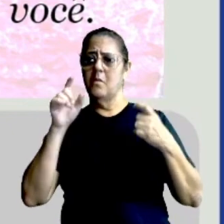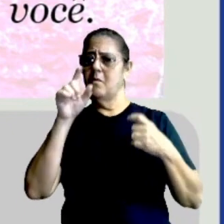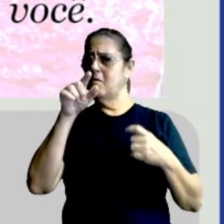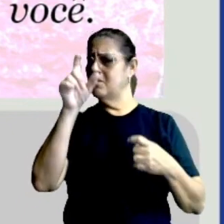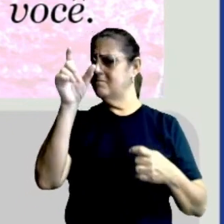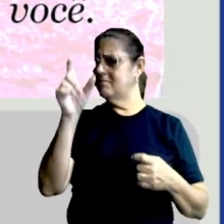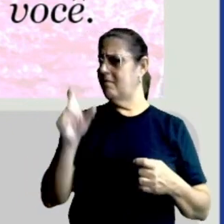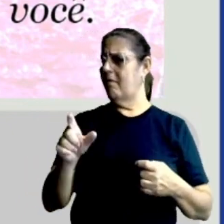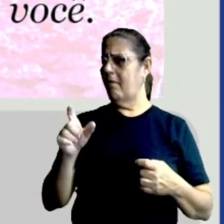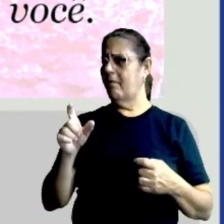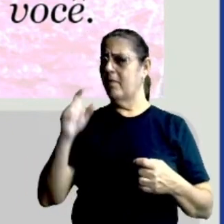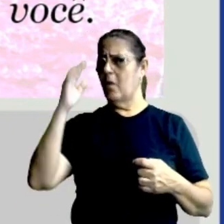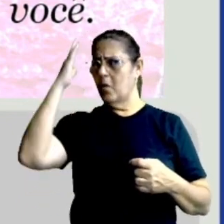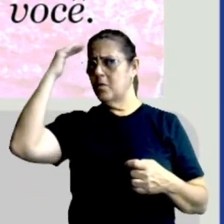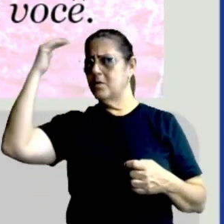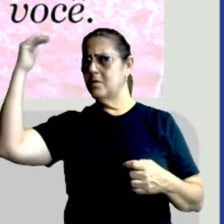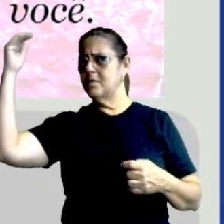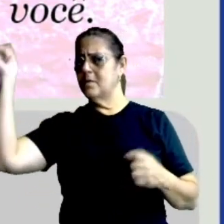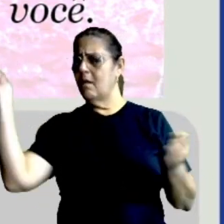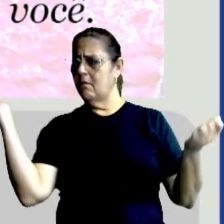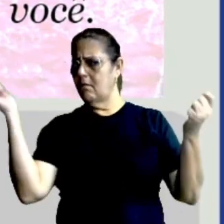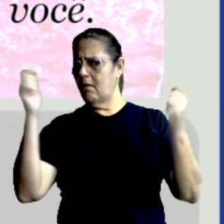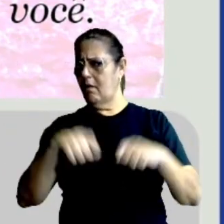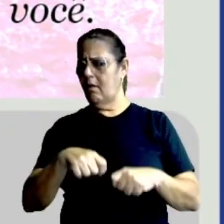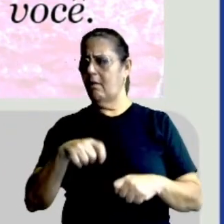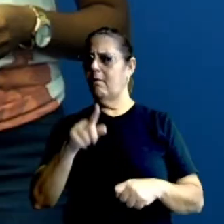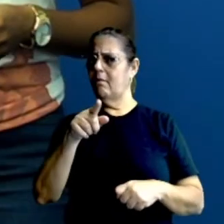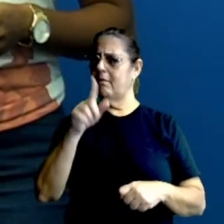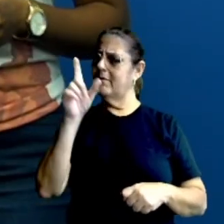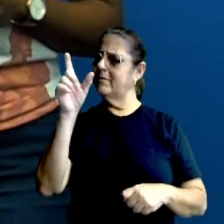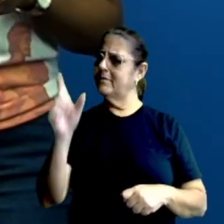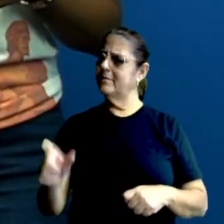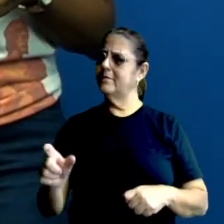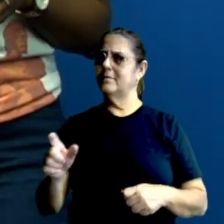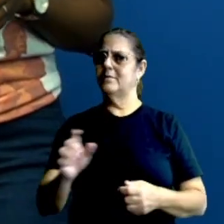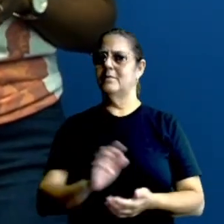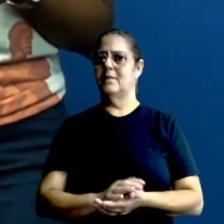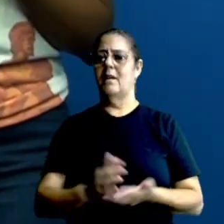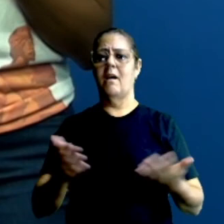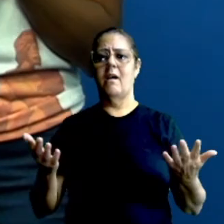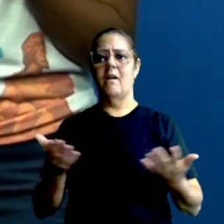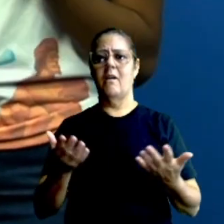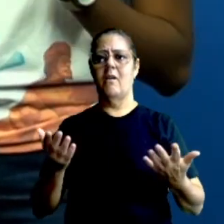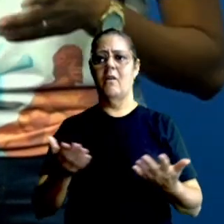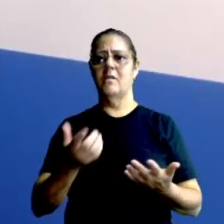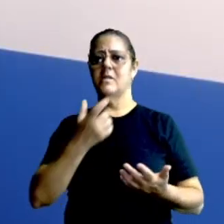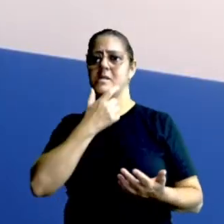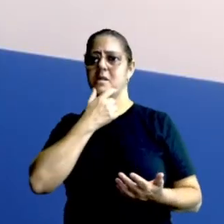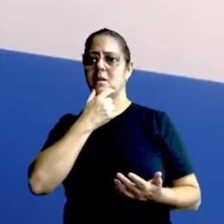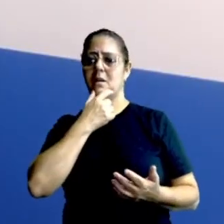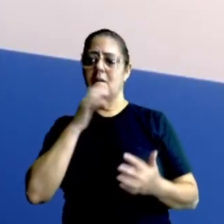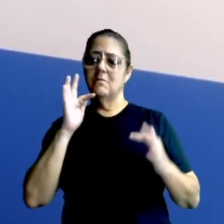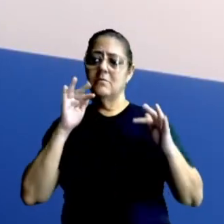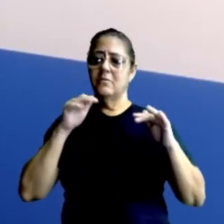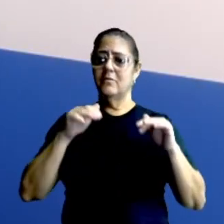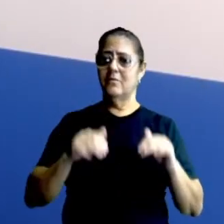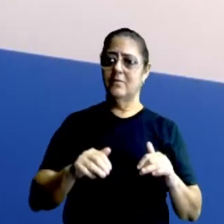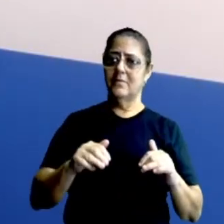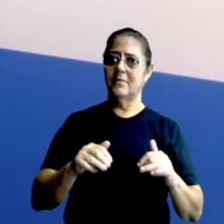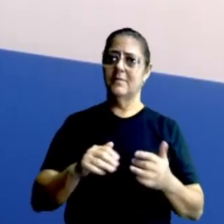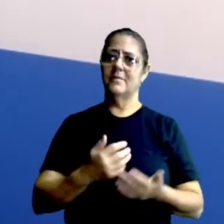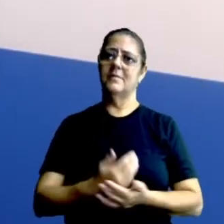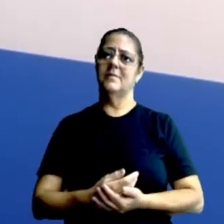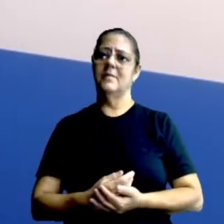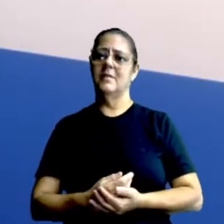seja o sucesso é possível para você então a gente finaliza não está english classes de hoje nossa